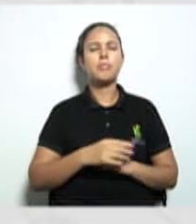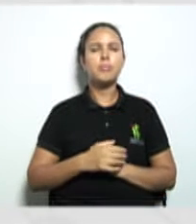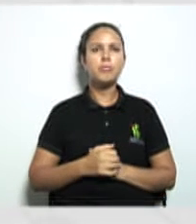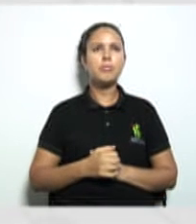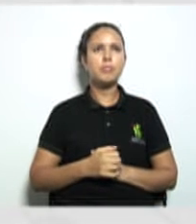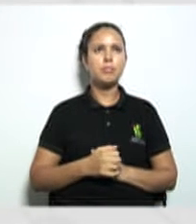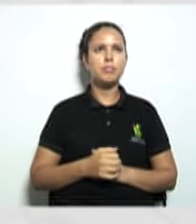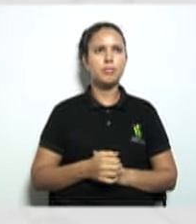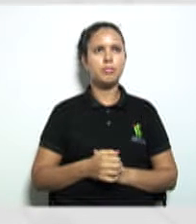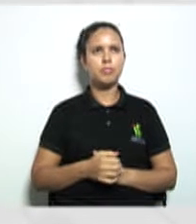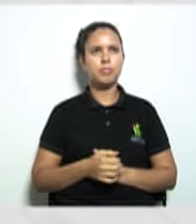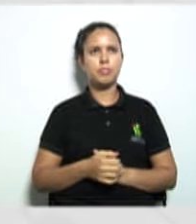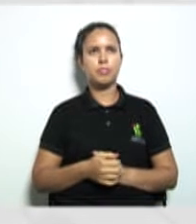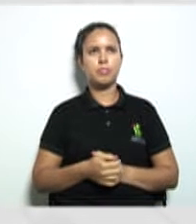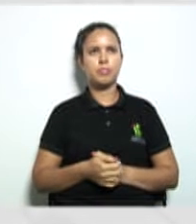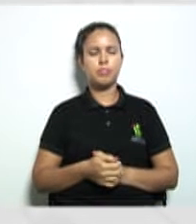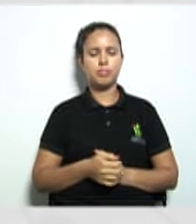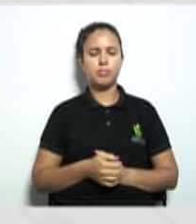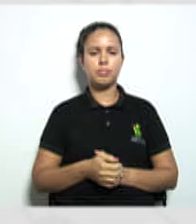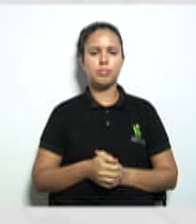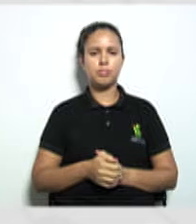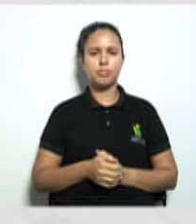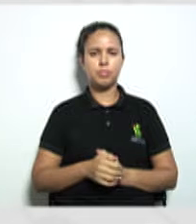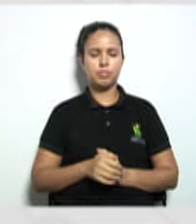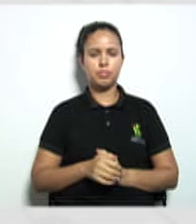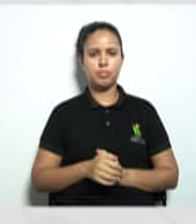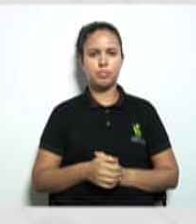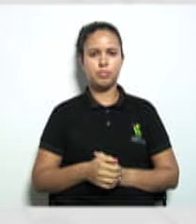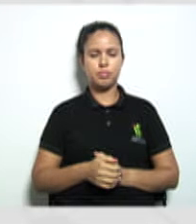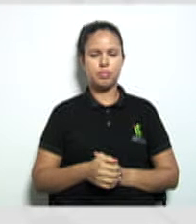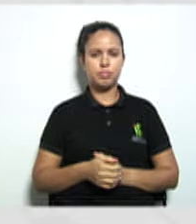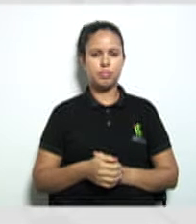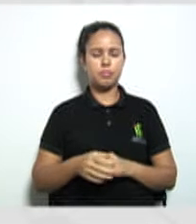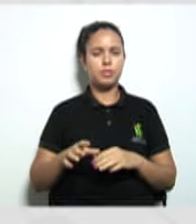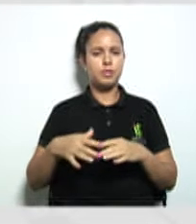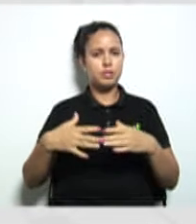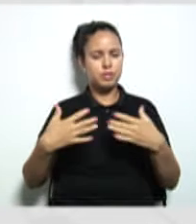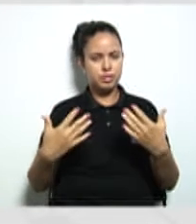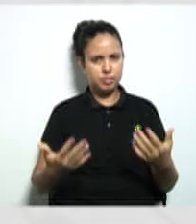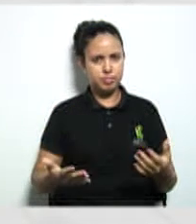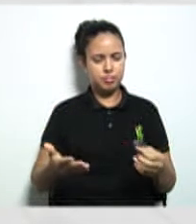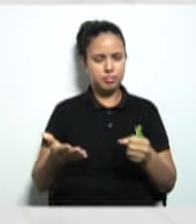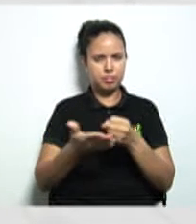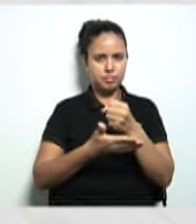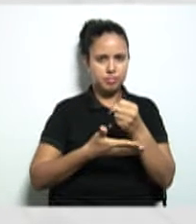Então, o princípio da gestão democrática,